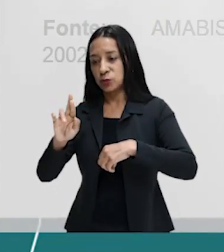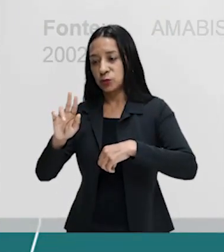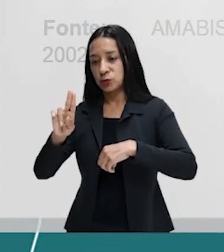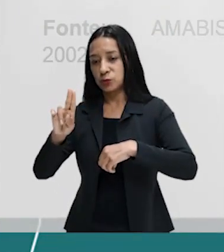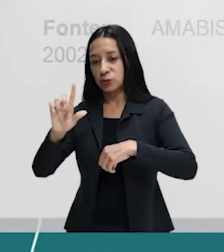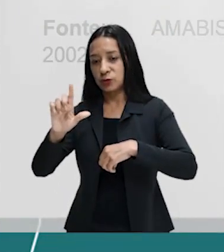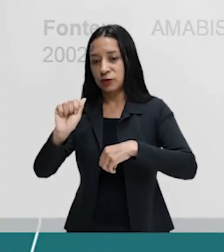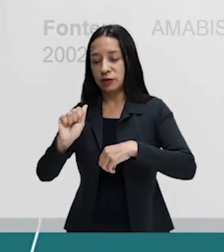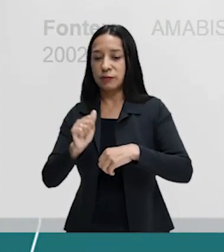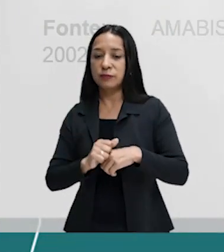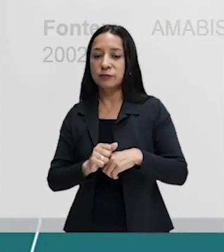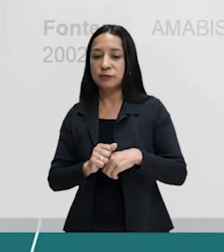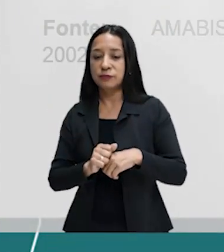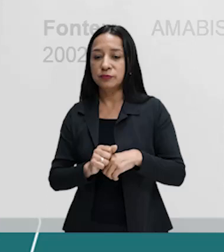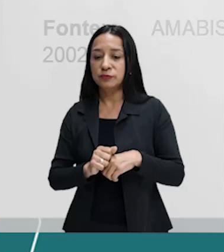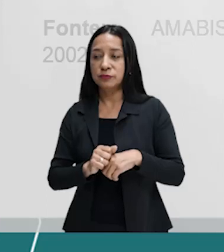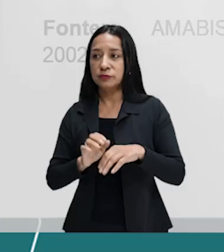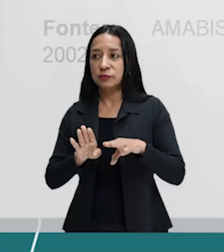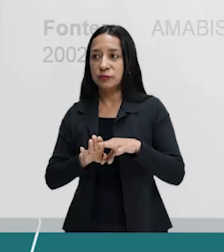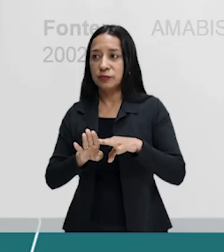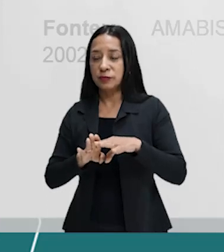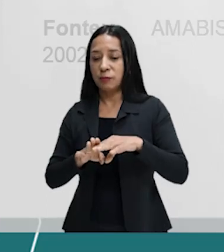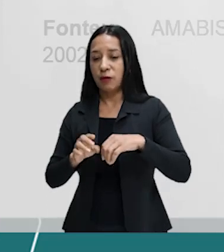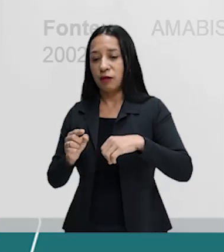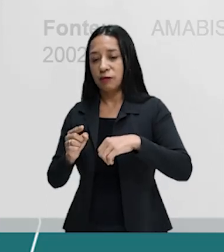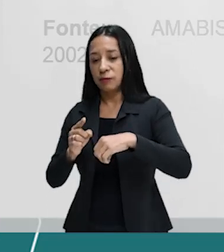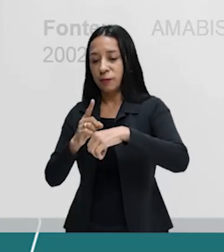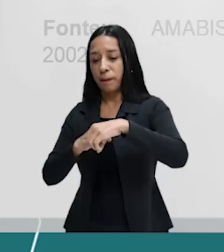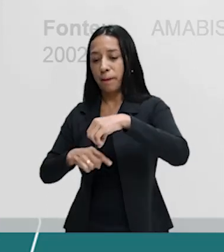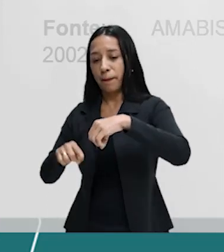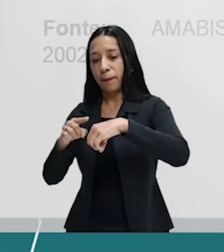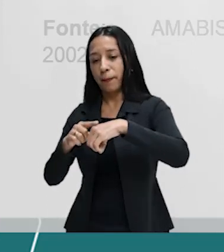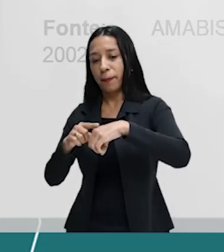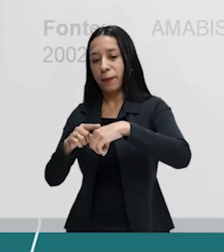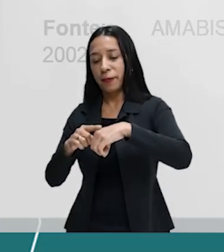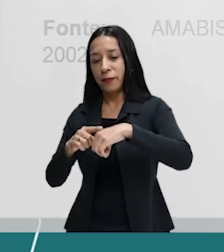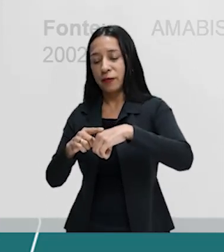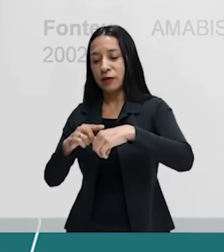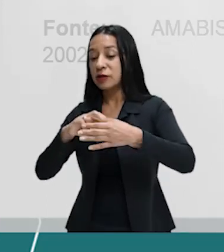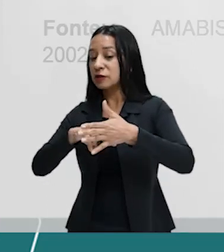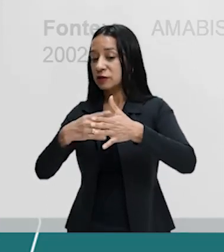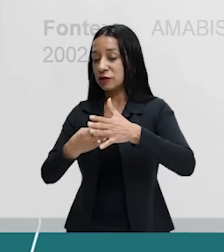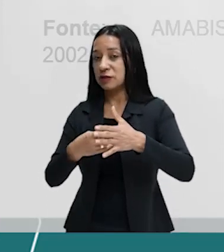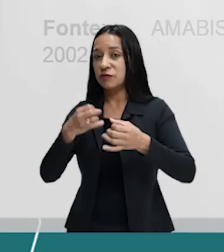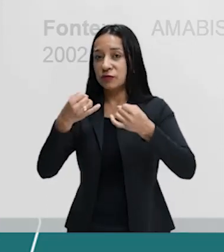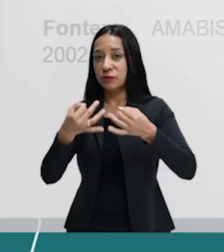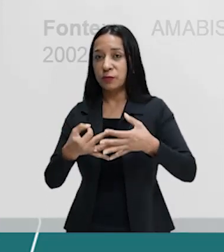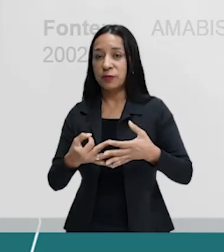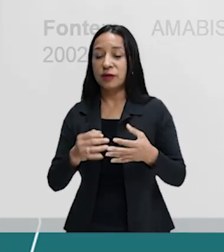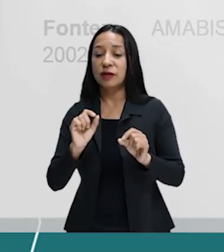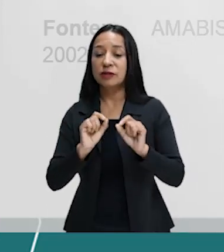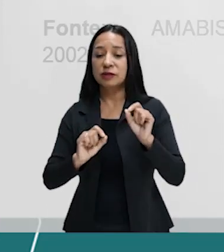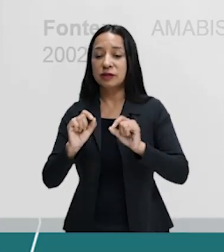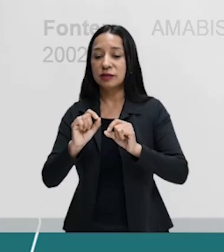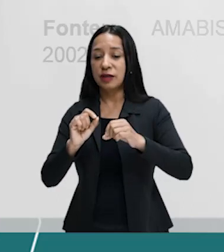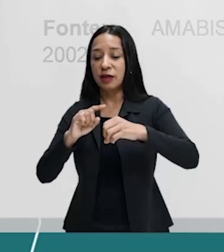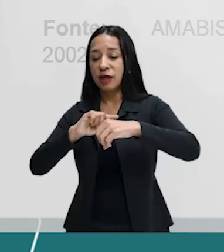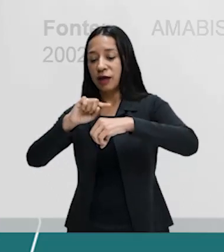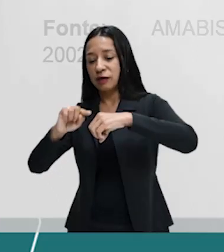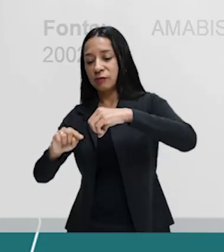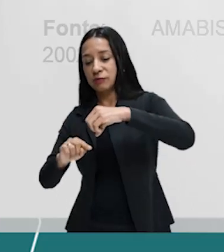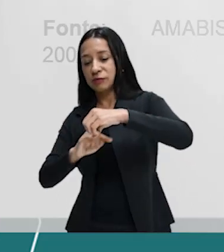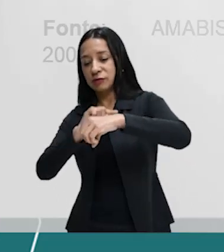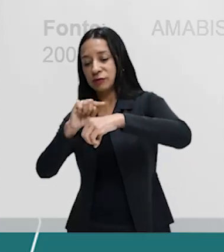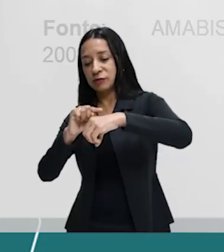embrionários, e uma gástrula de um animal triblástico, quer dizer que ele tem a camada externa, uma